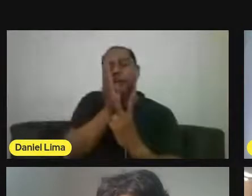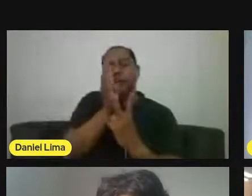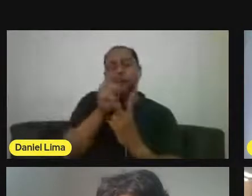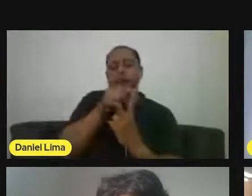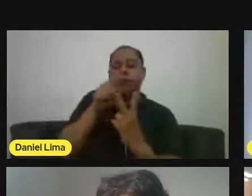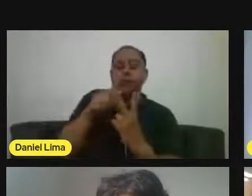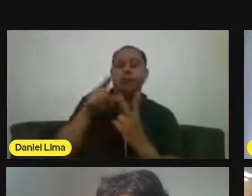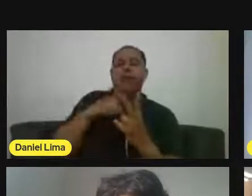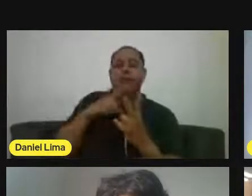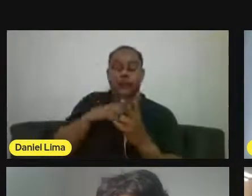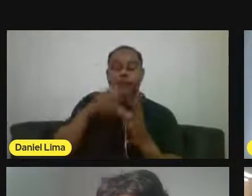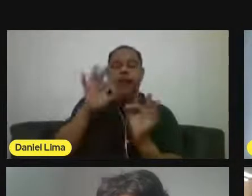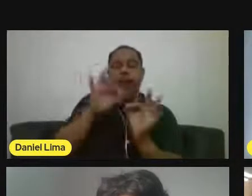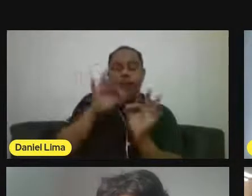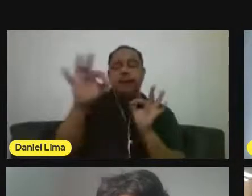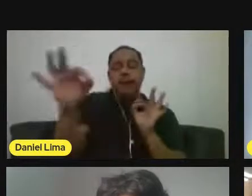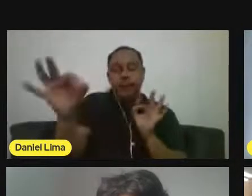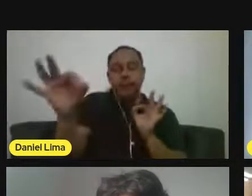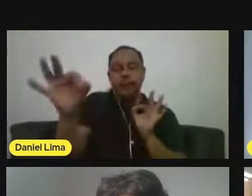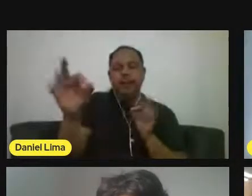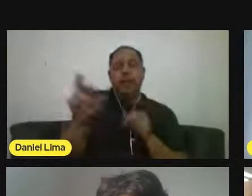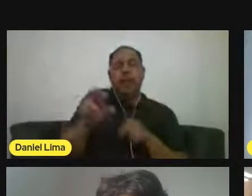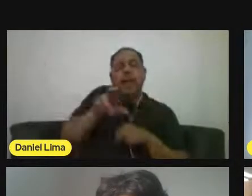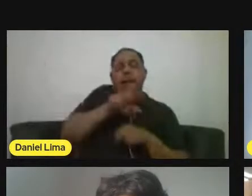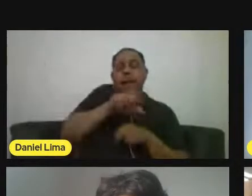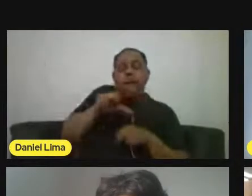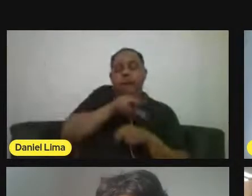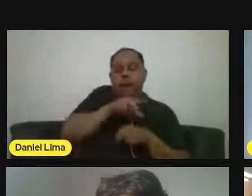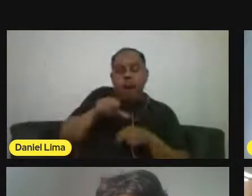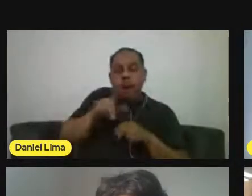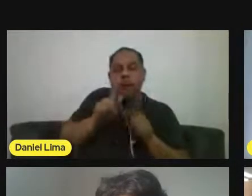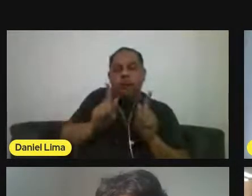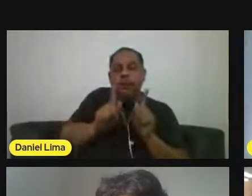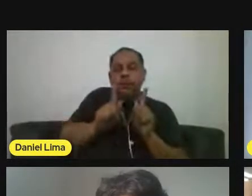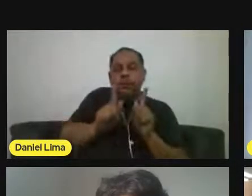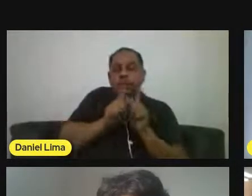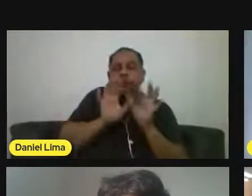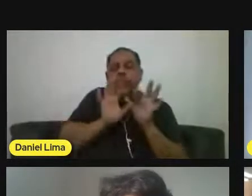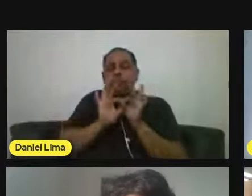Irmãos siameses desapegados.